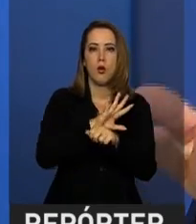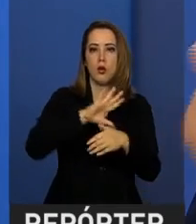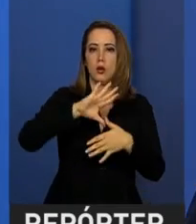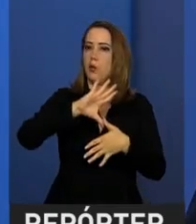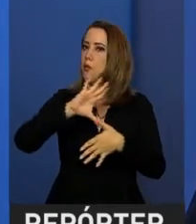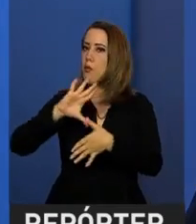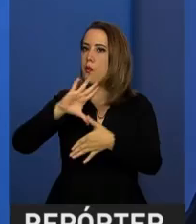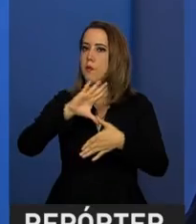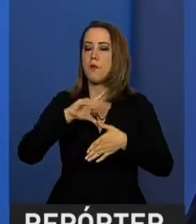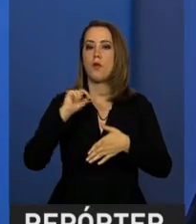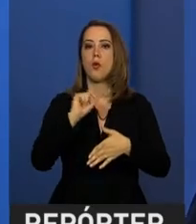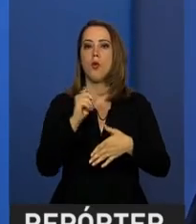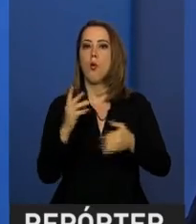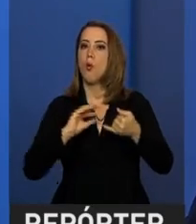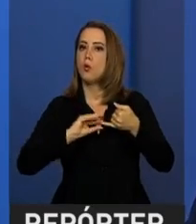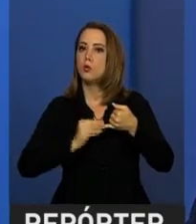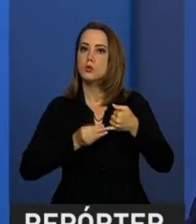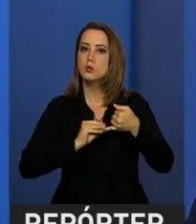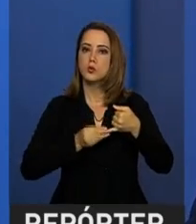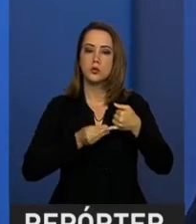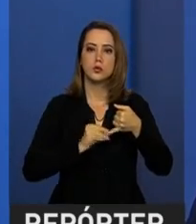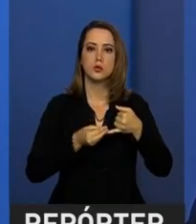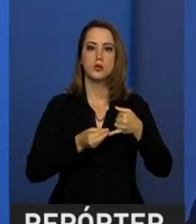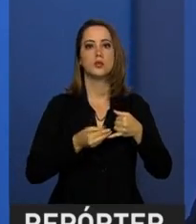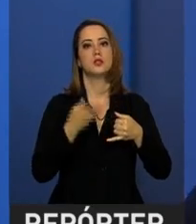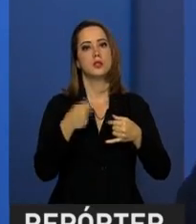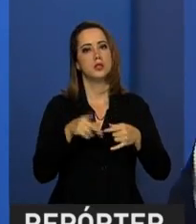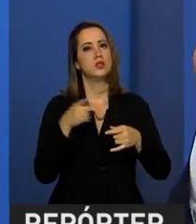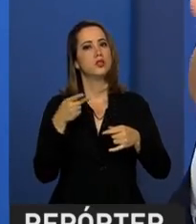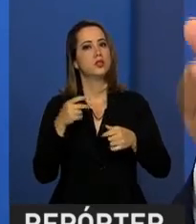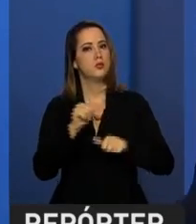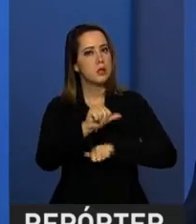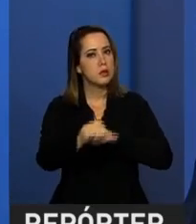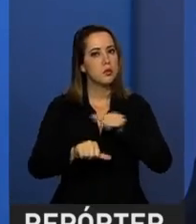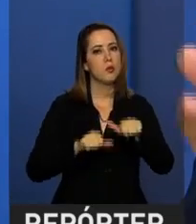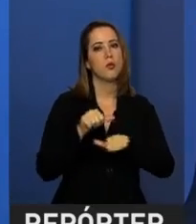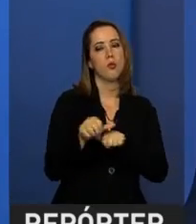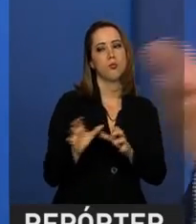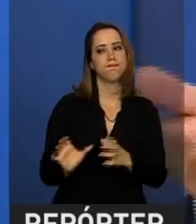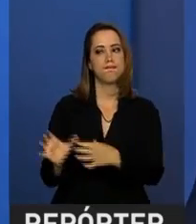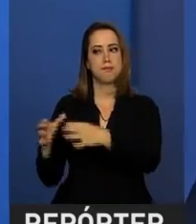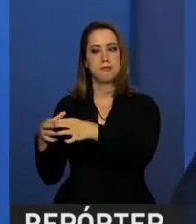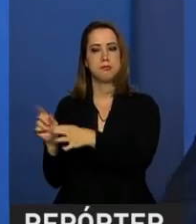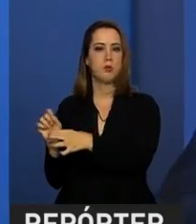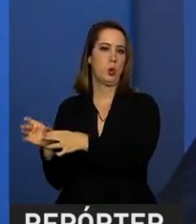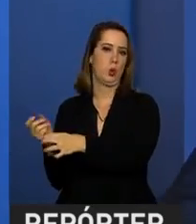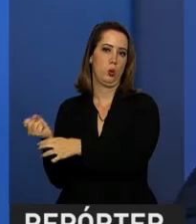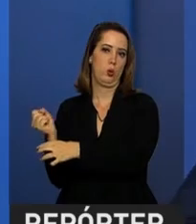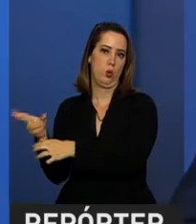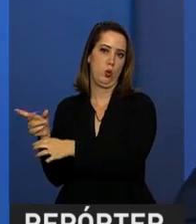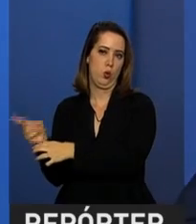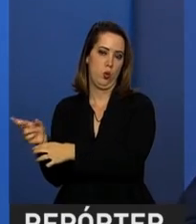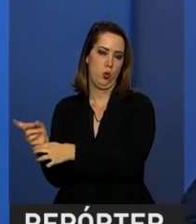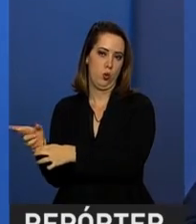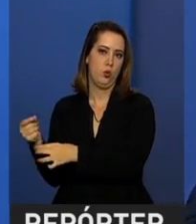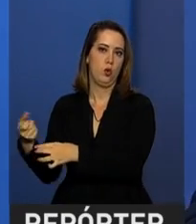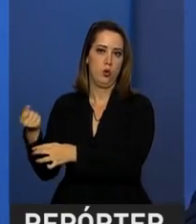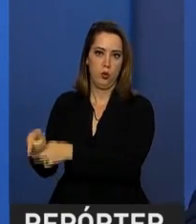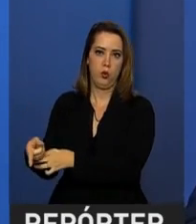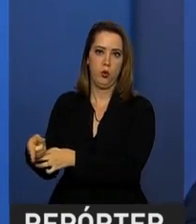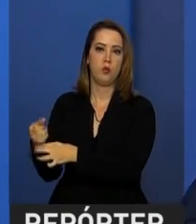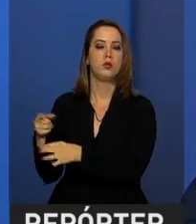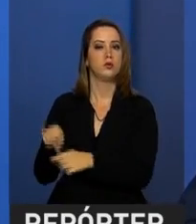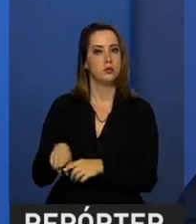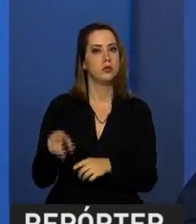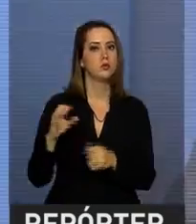América esse feijão, para quebrar um pouco esse, se poderia chamar, um monopólio, alguma coisa parecida na questão